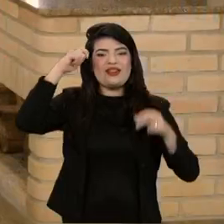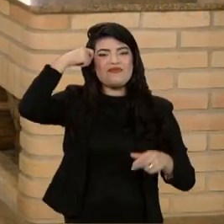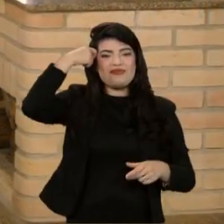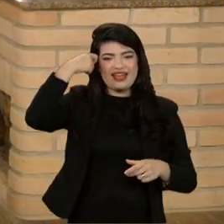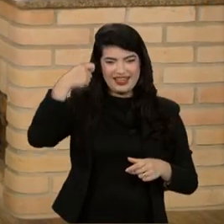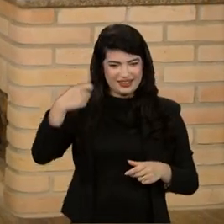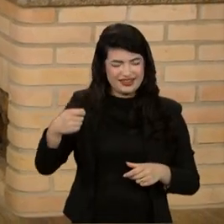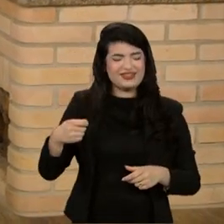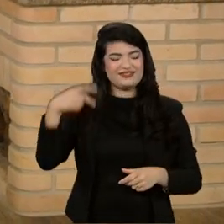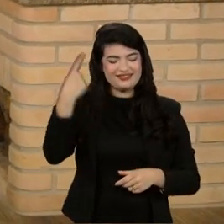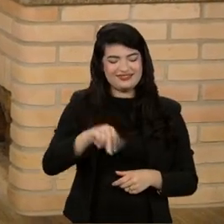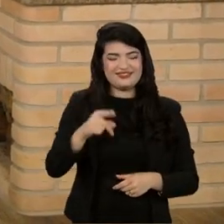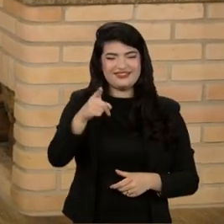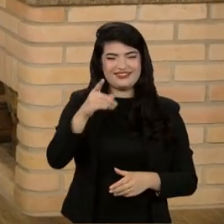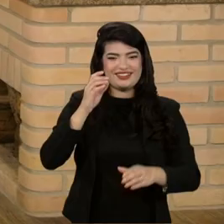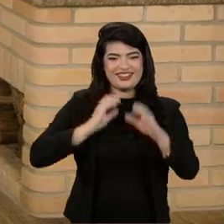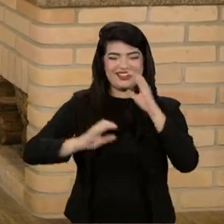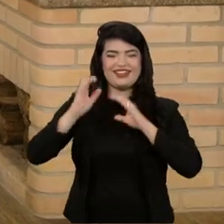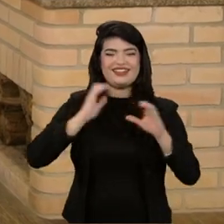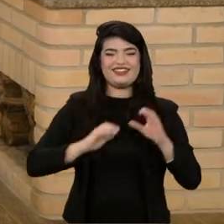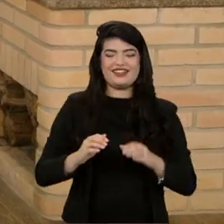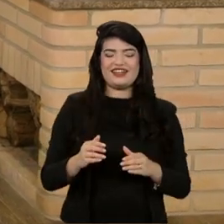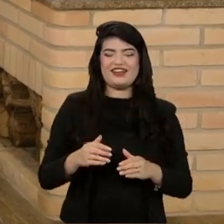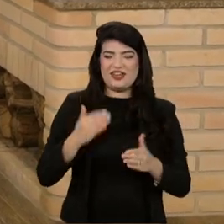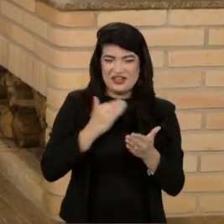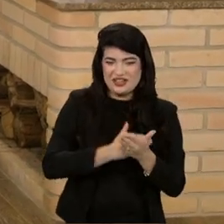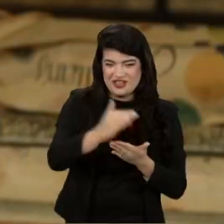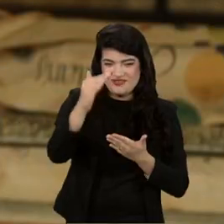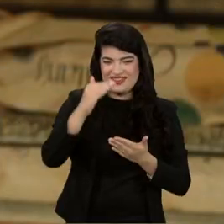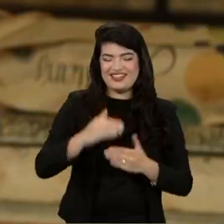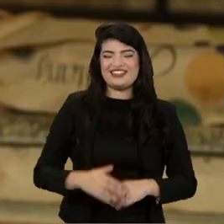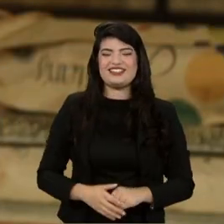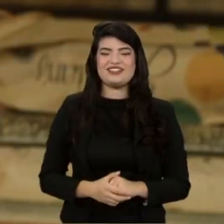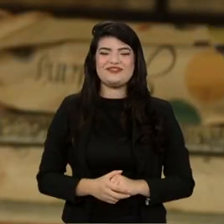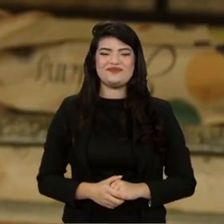vamos alegrar. Eita, que pula. Vamos lá, cavalo preto!